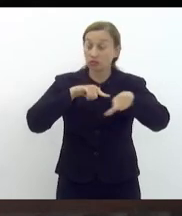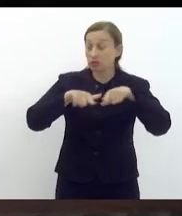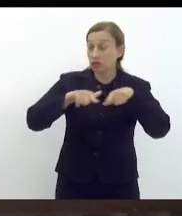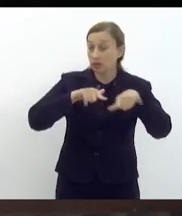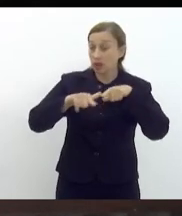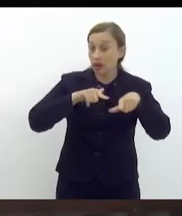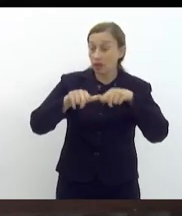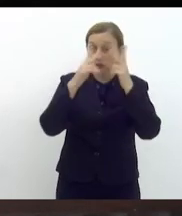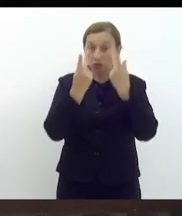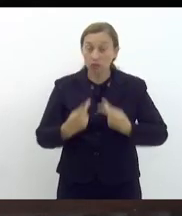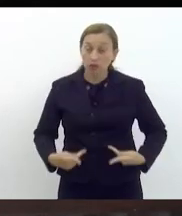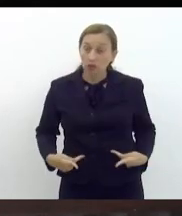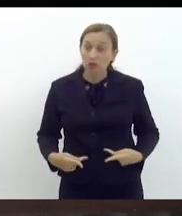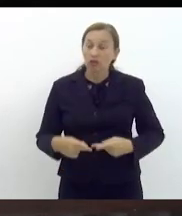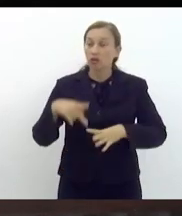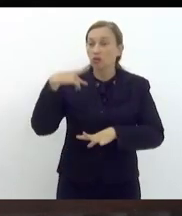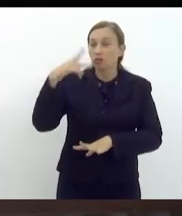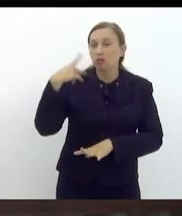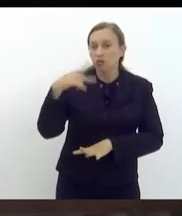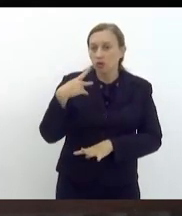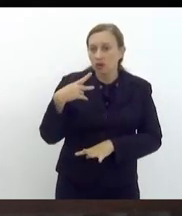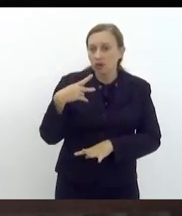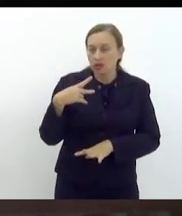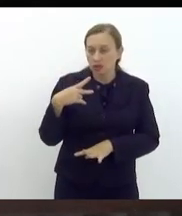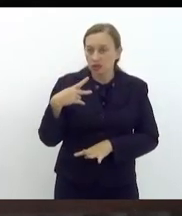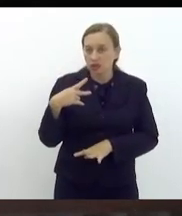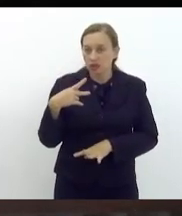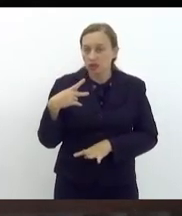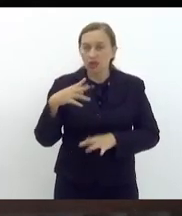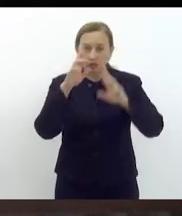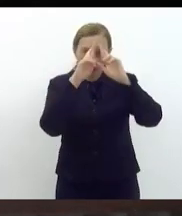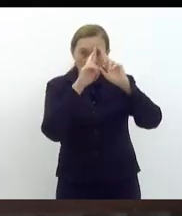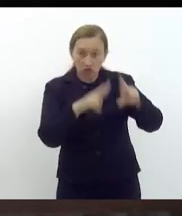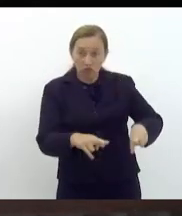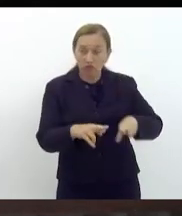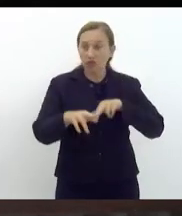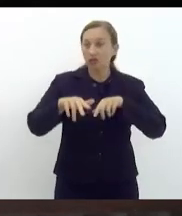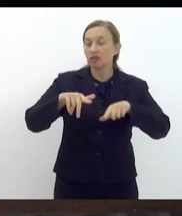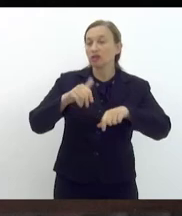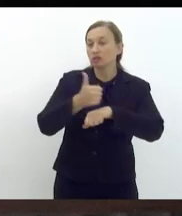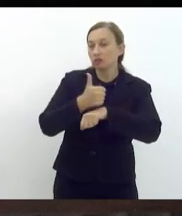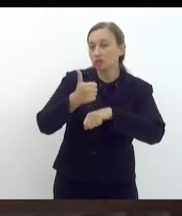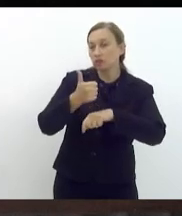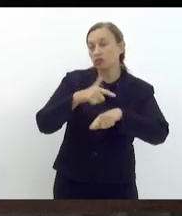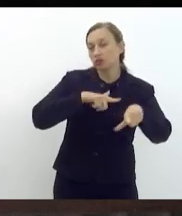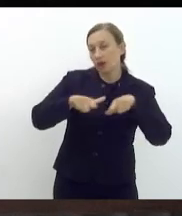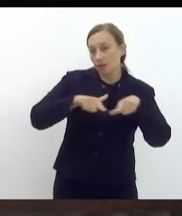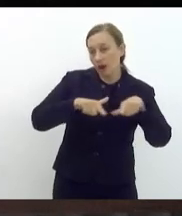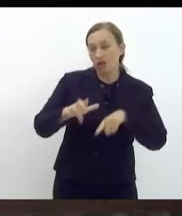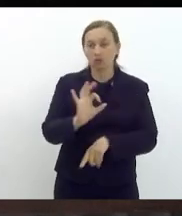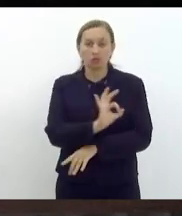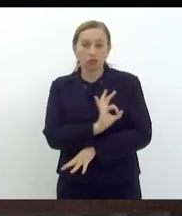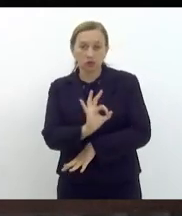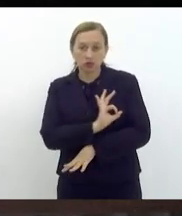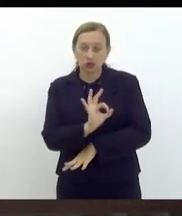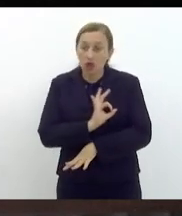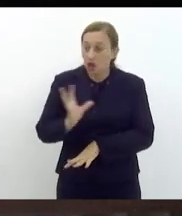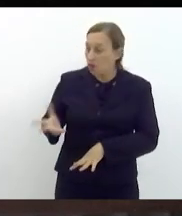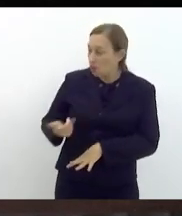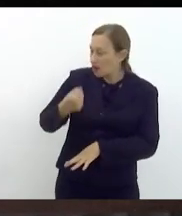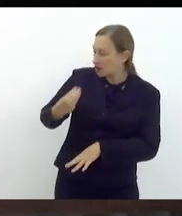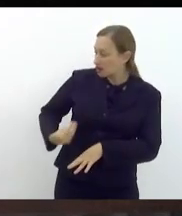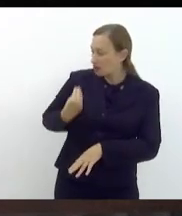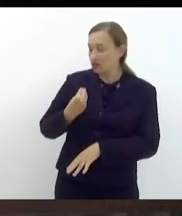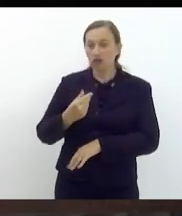humanizada, política remuneratória condizente com a responsabilidade do trabalho policial, promoção da qualidade de vida do